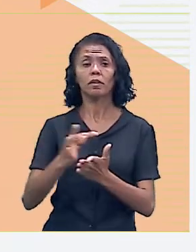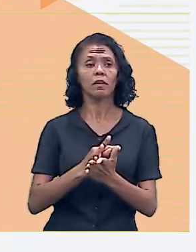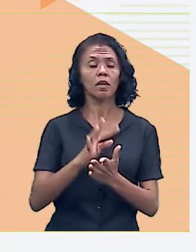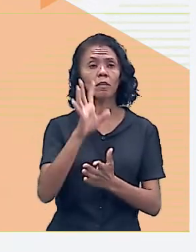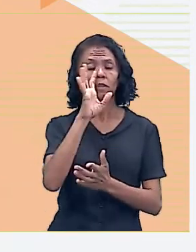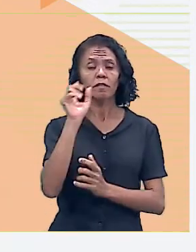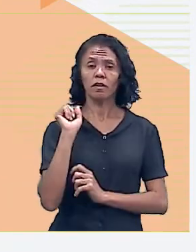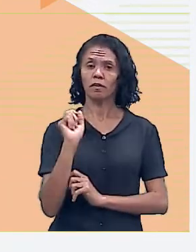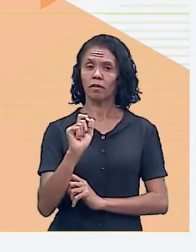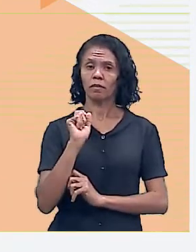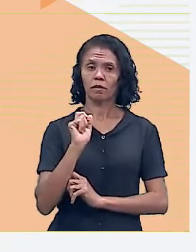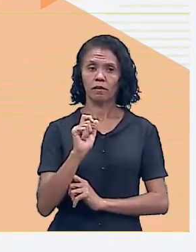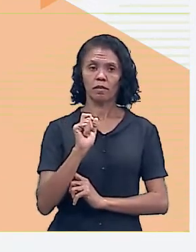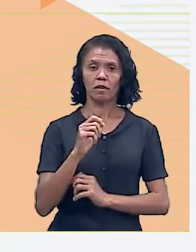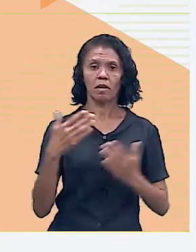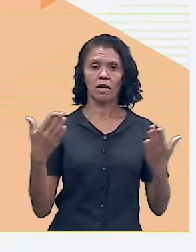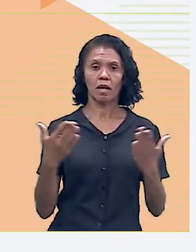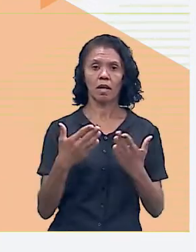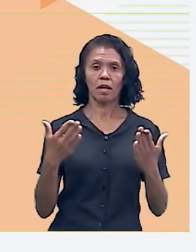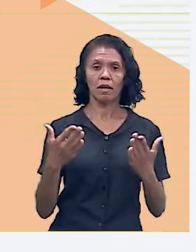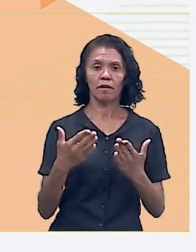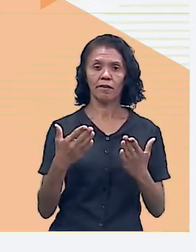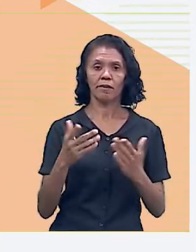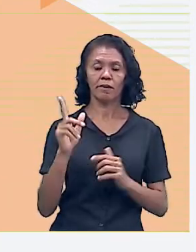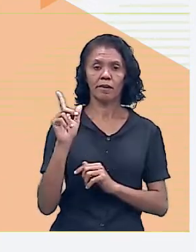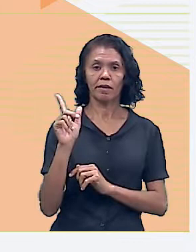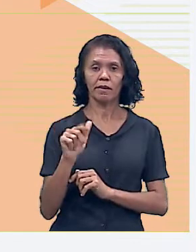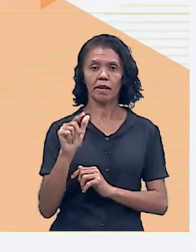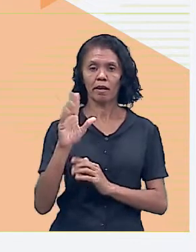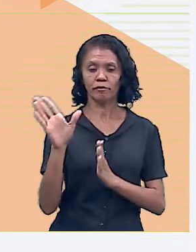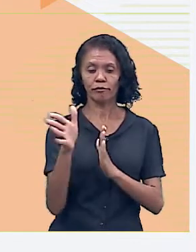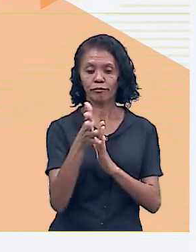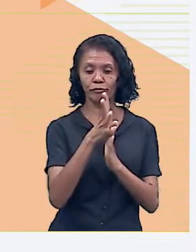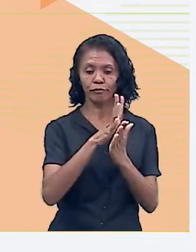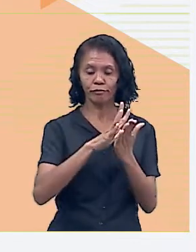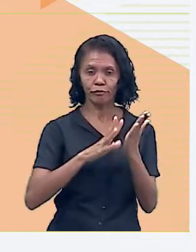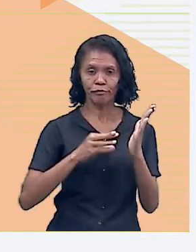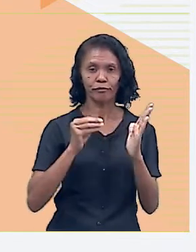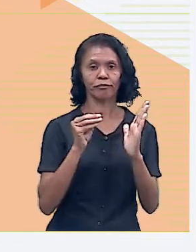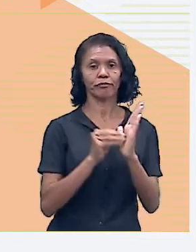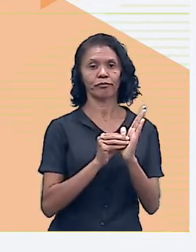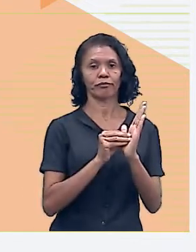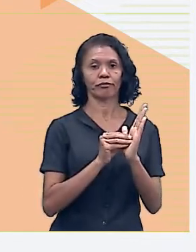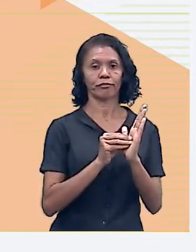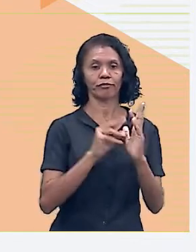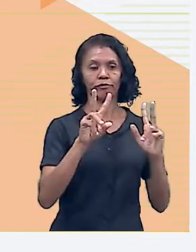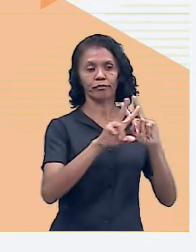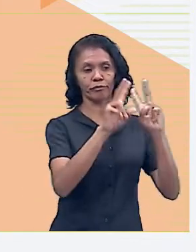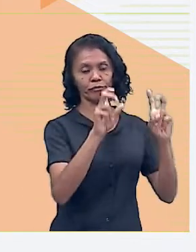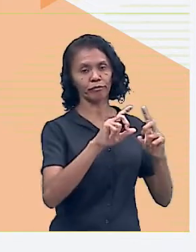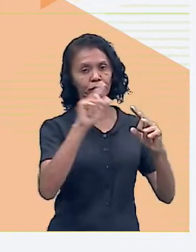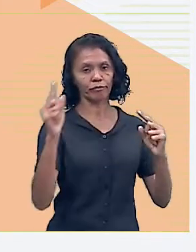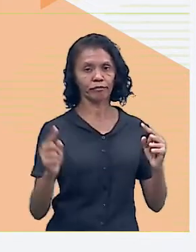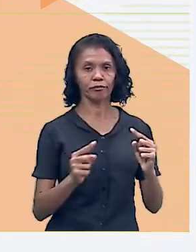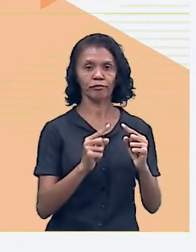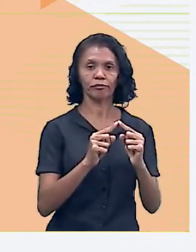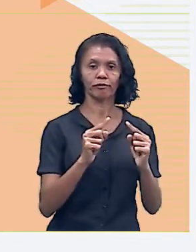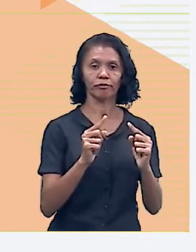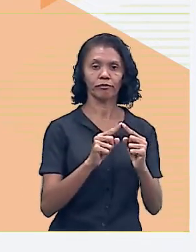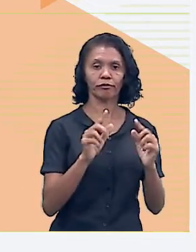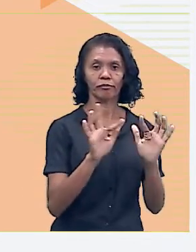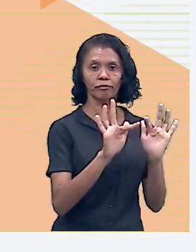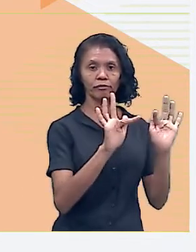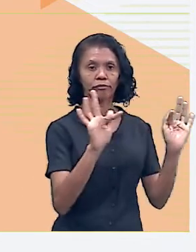observar mais aí vem a questão da abordagem temática e a tua abordagem temática está diretamente associada a